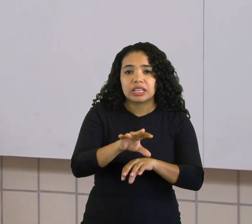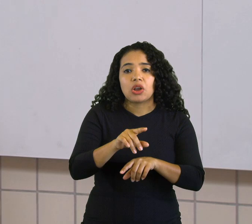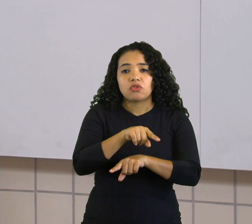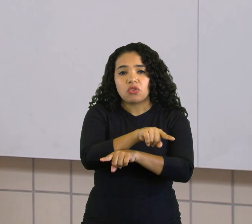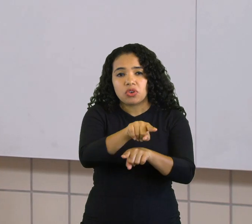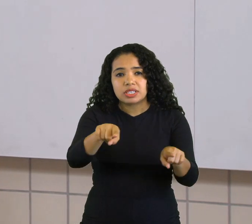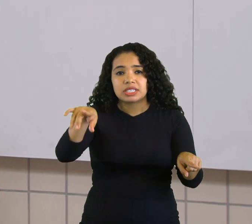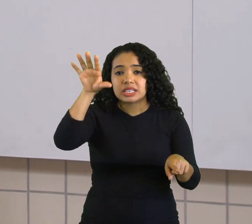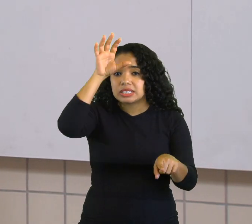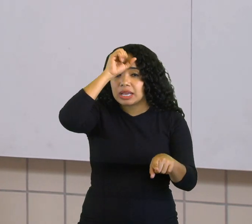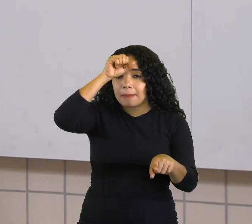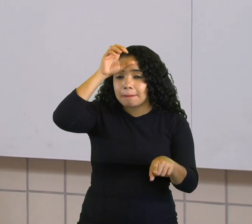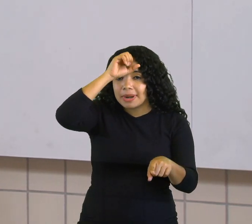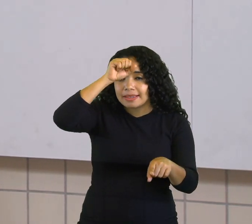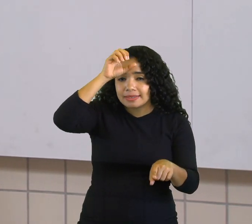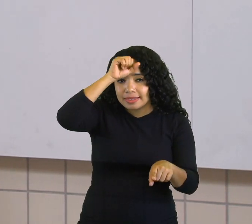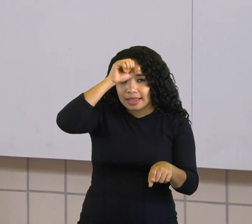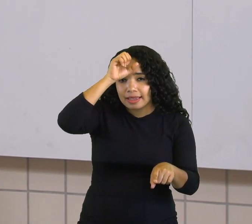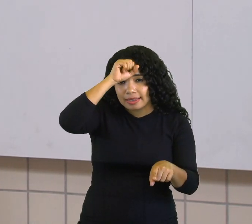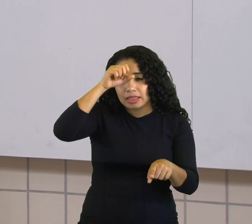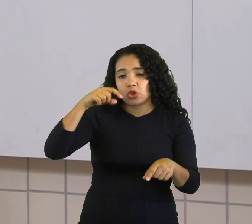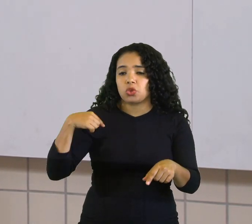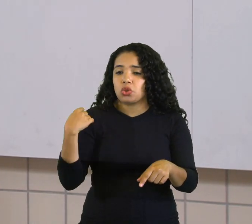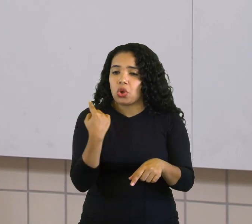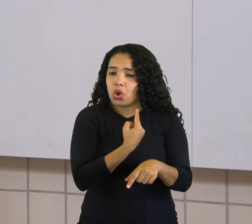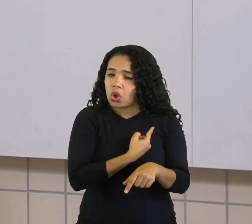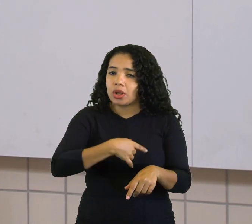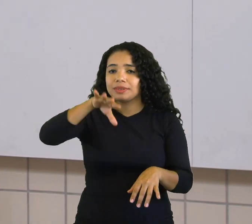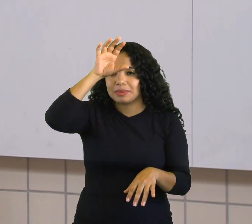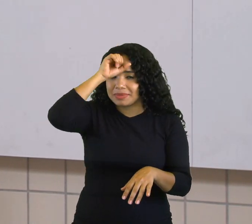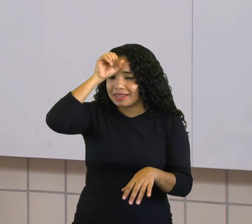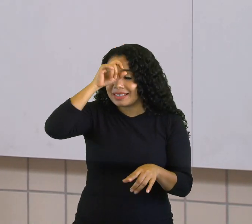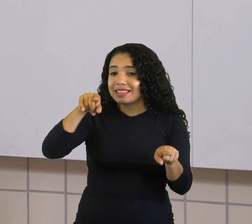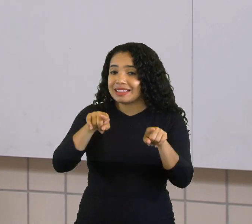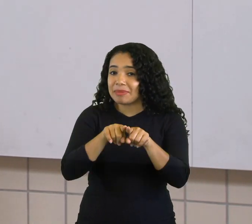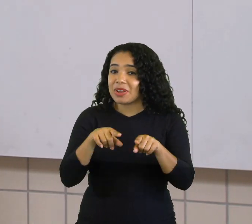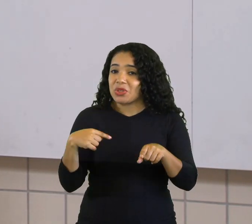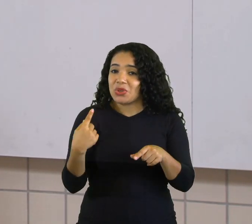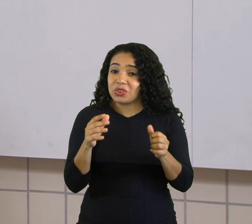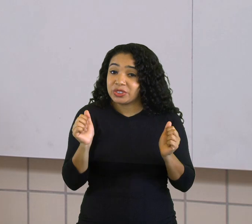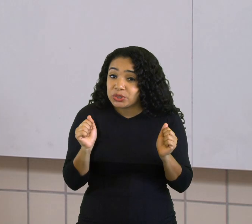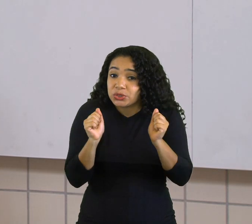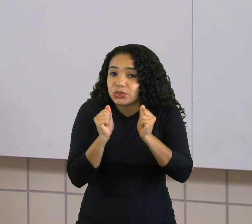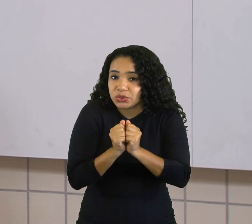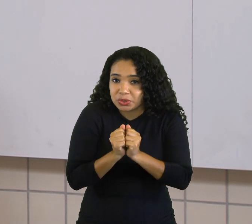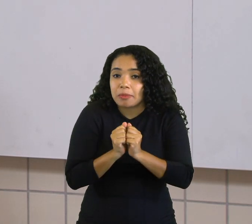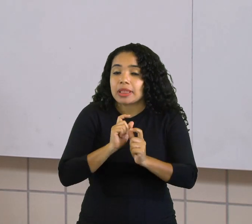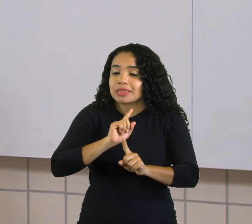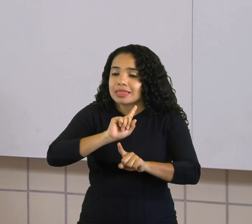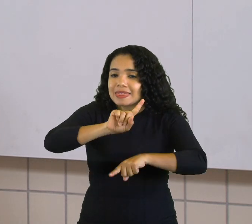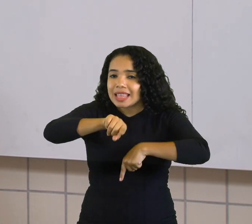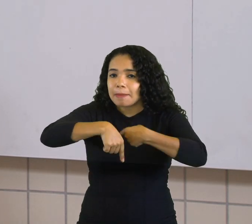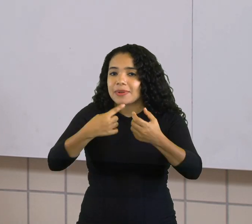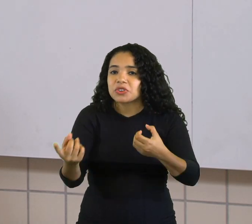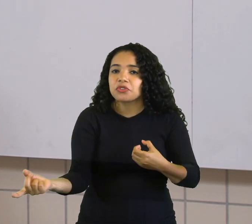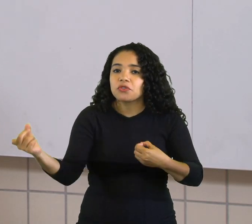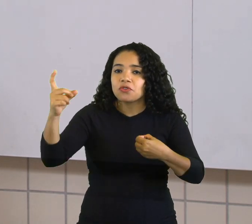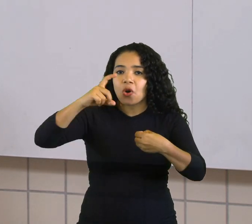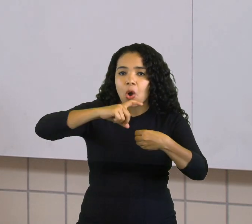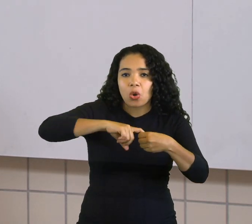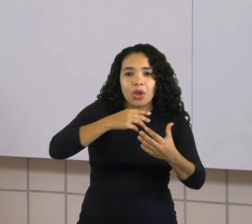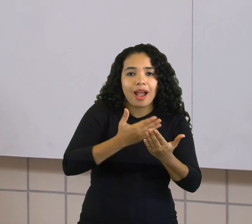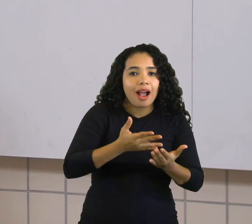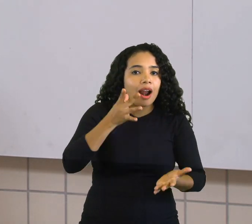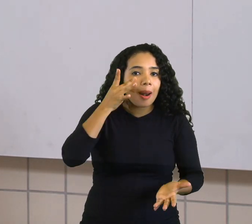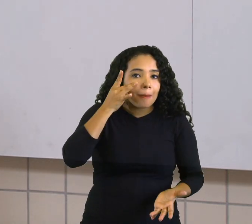somos nós aprendendo. Então, a gente vai estar junto nessa para logo a gente voltar à nossa sala de